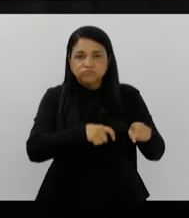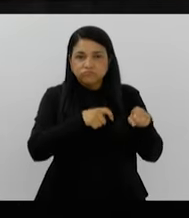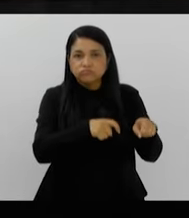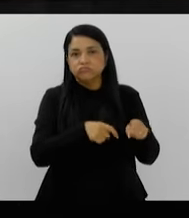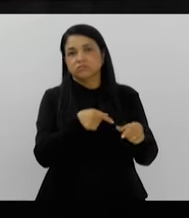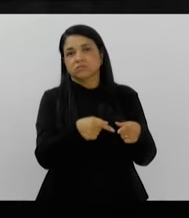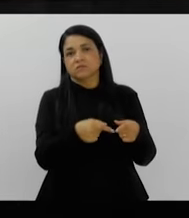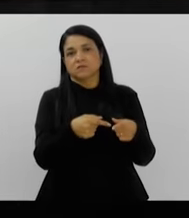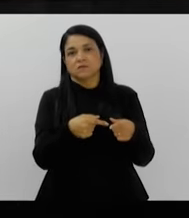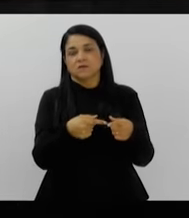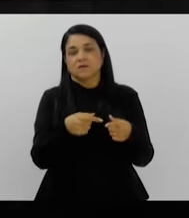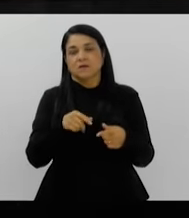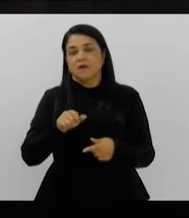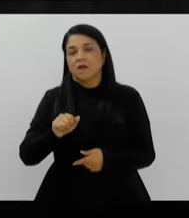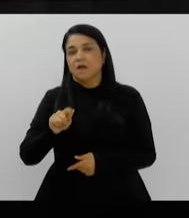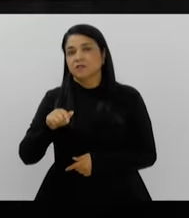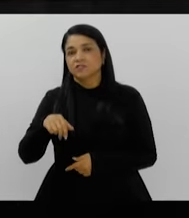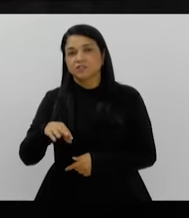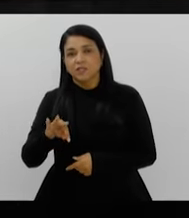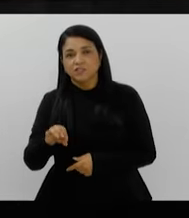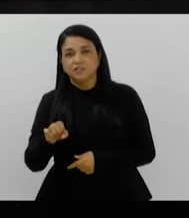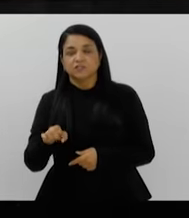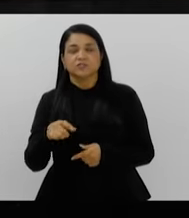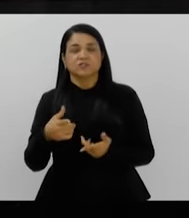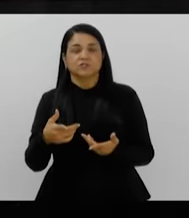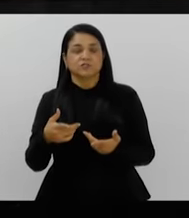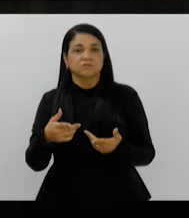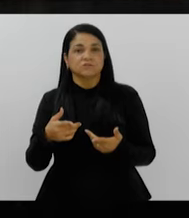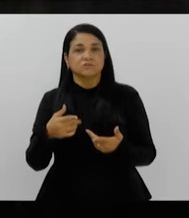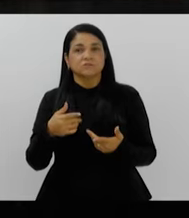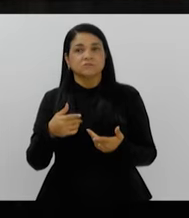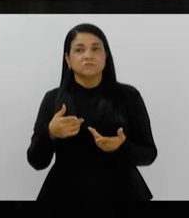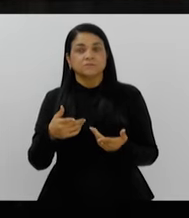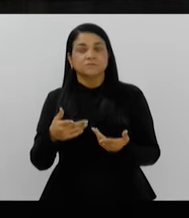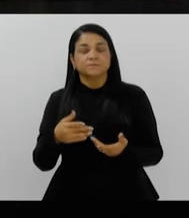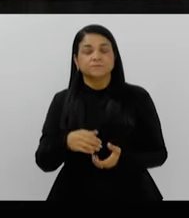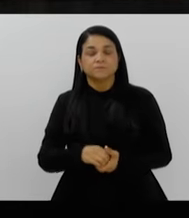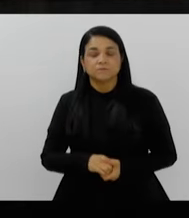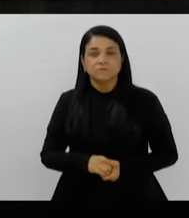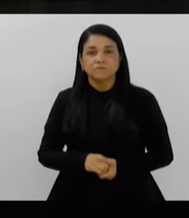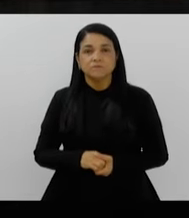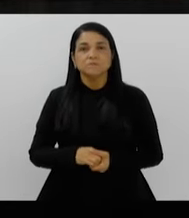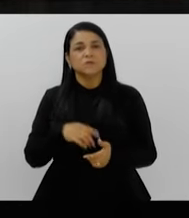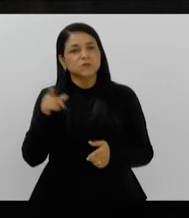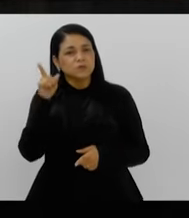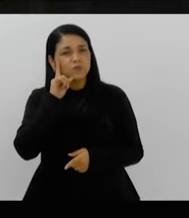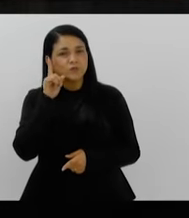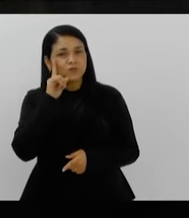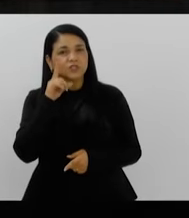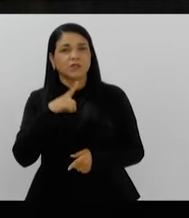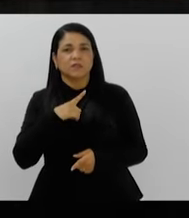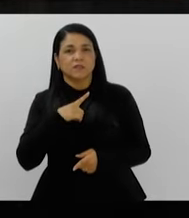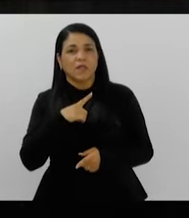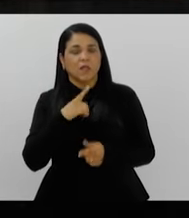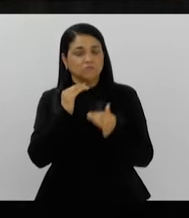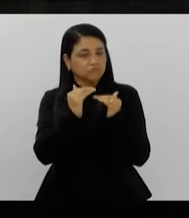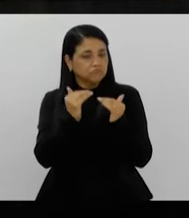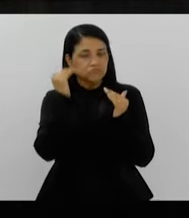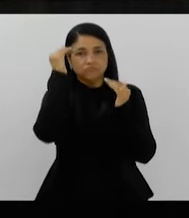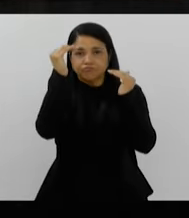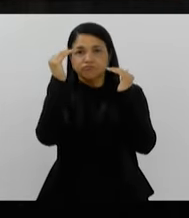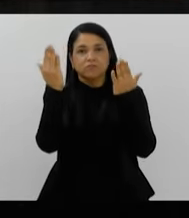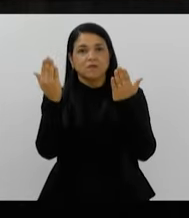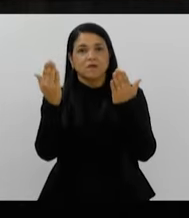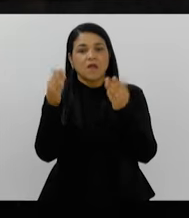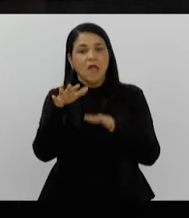Agente qualquer que não seja de alto escalão, esses são muito bem servidos. Né? Todo dia aqui algum penduricalho novo